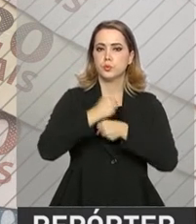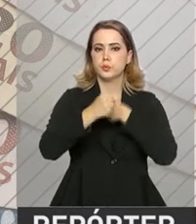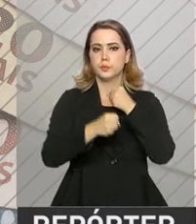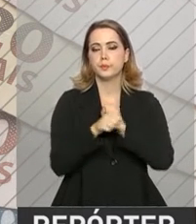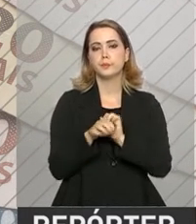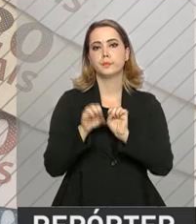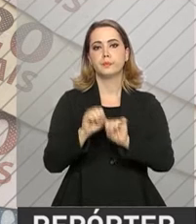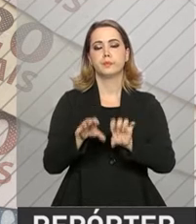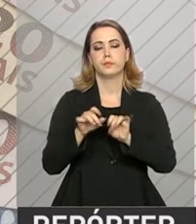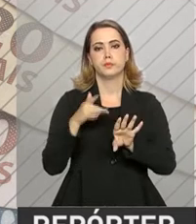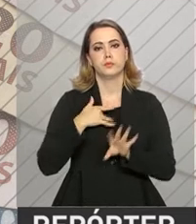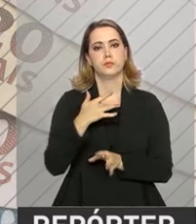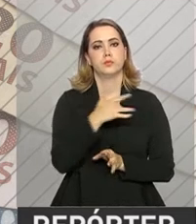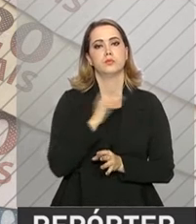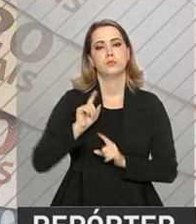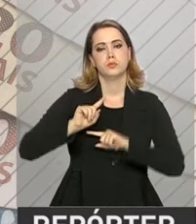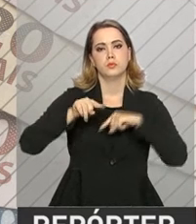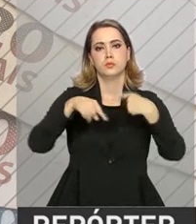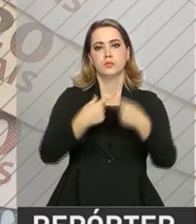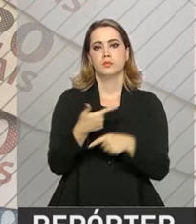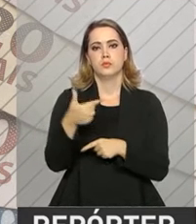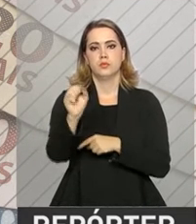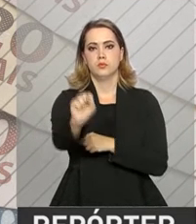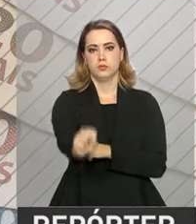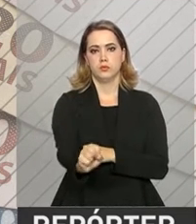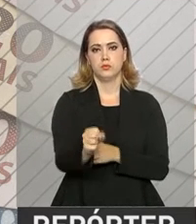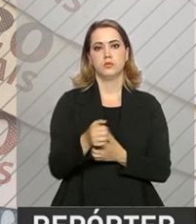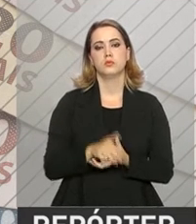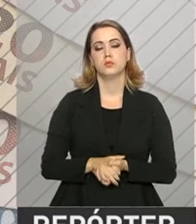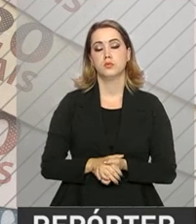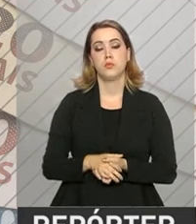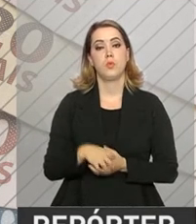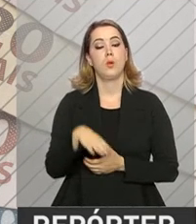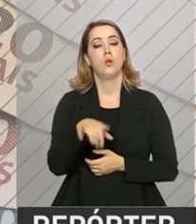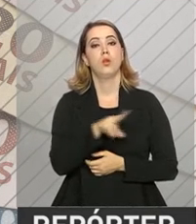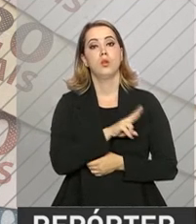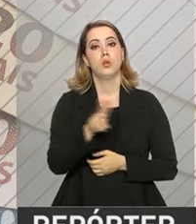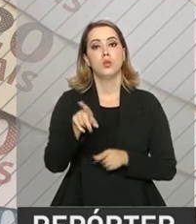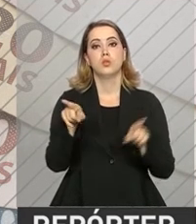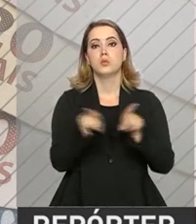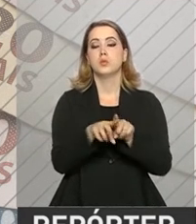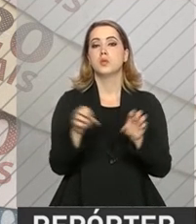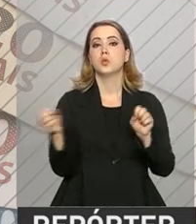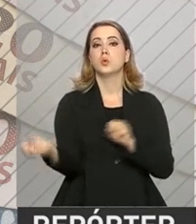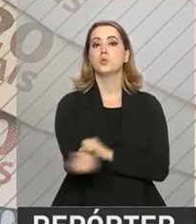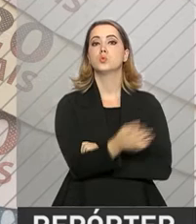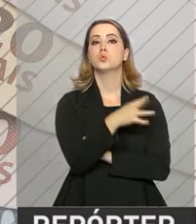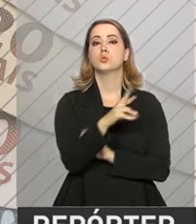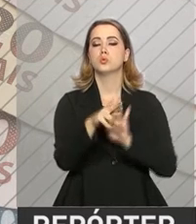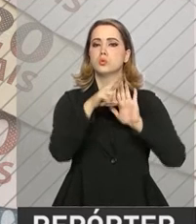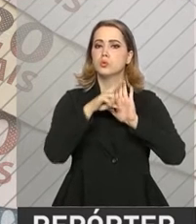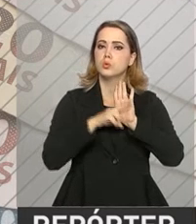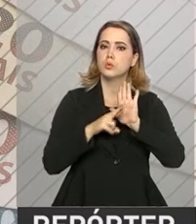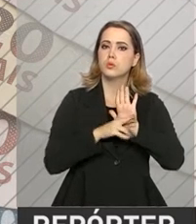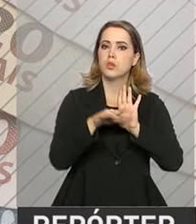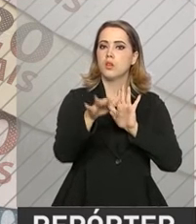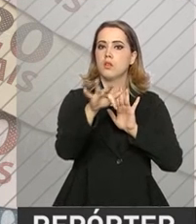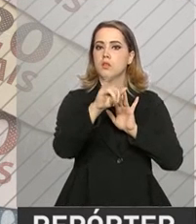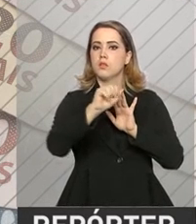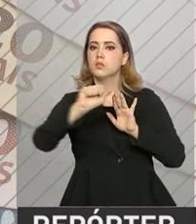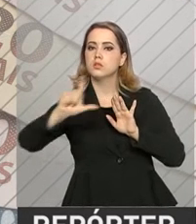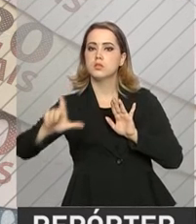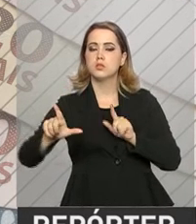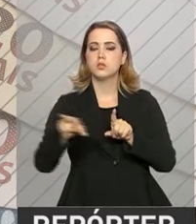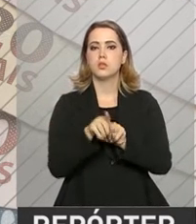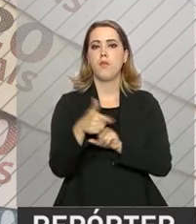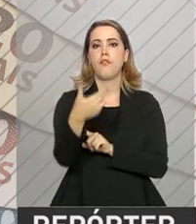passaram a seguir a regra a partir de 2018 chamado também de novo regime fiscal o teto vai durar 20